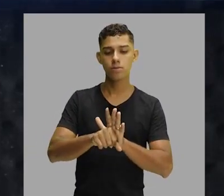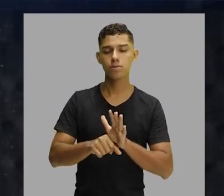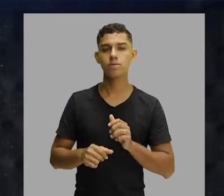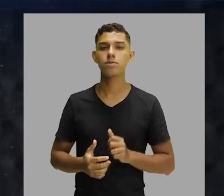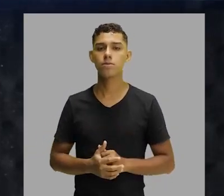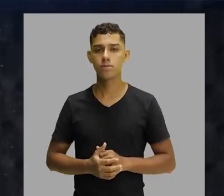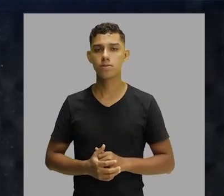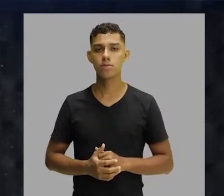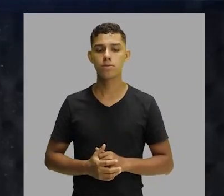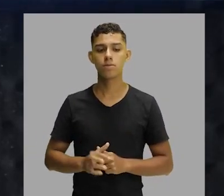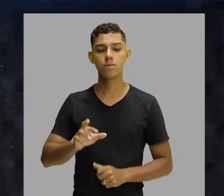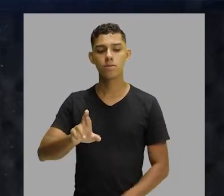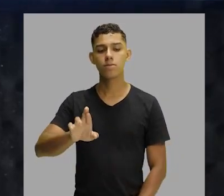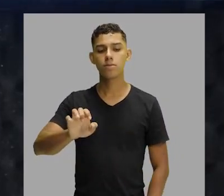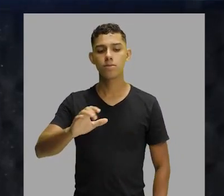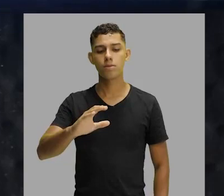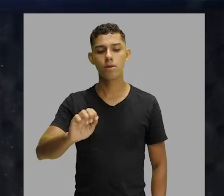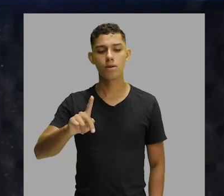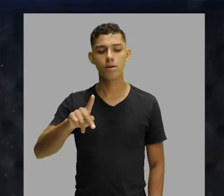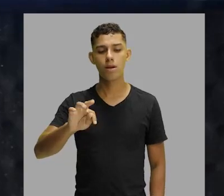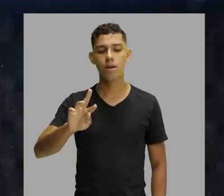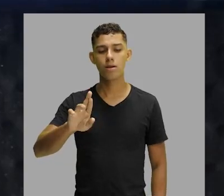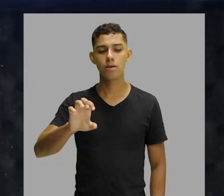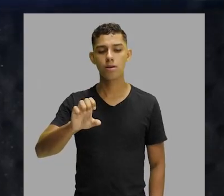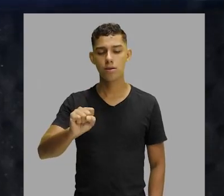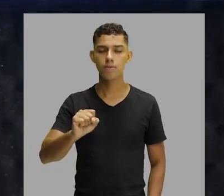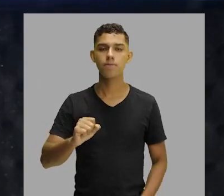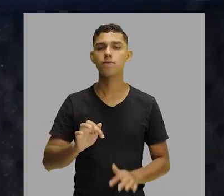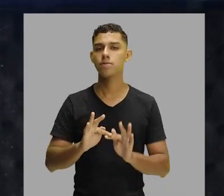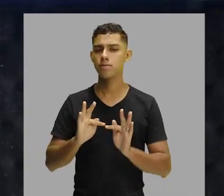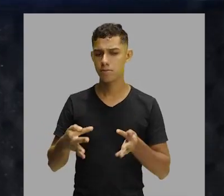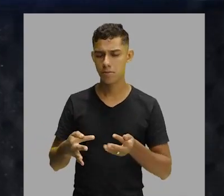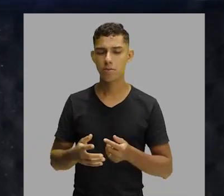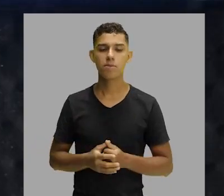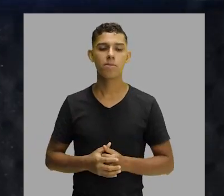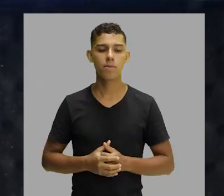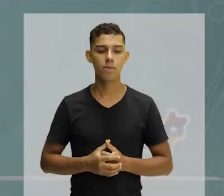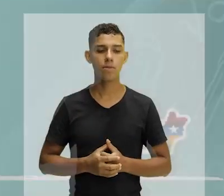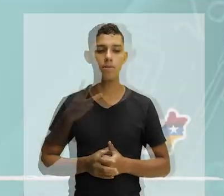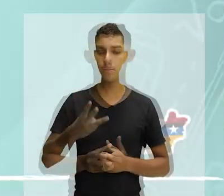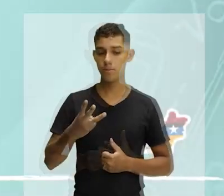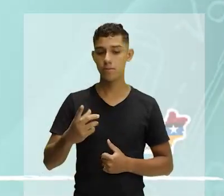bem simples, né? Se prestar atenção, não tem como errar. Ok?